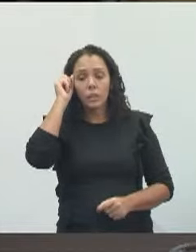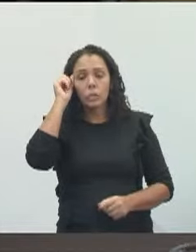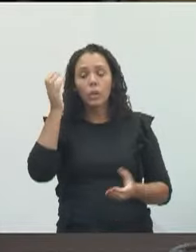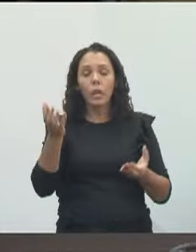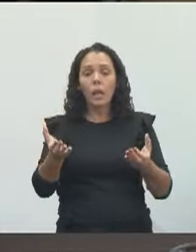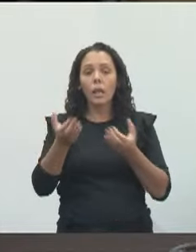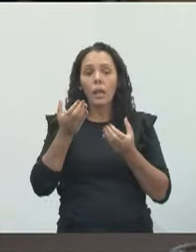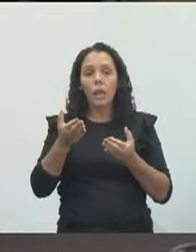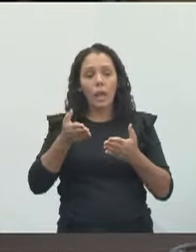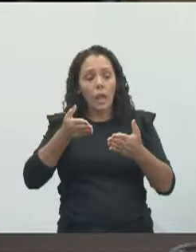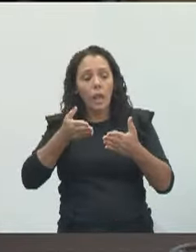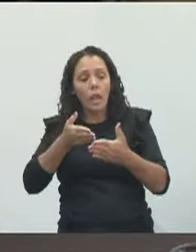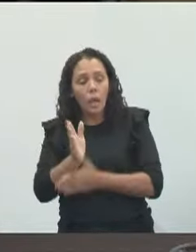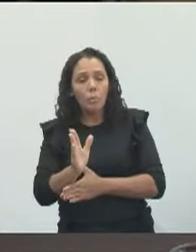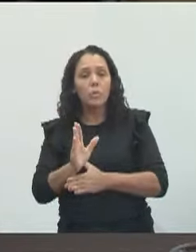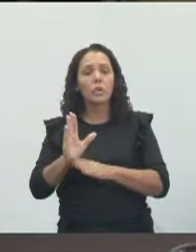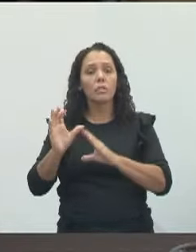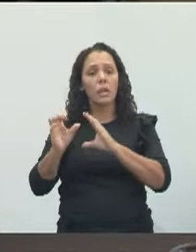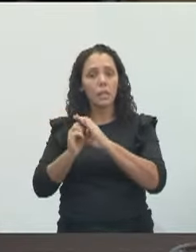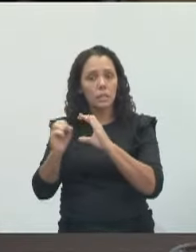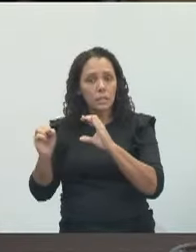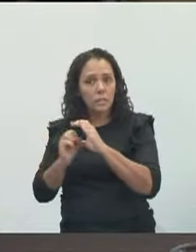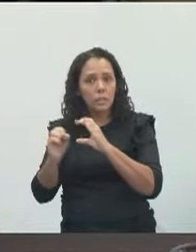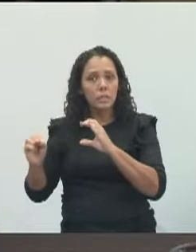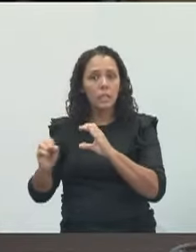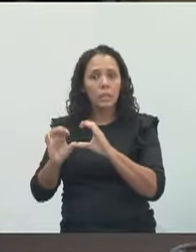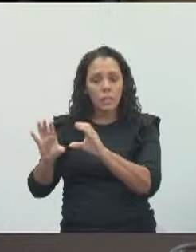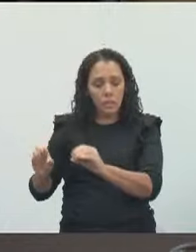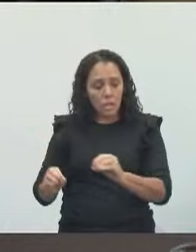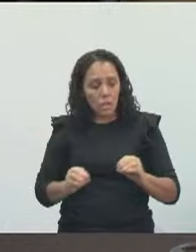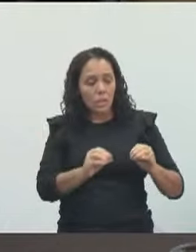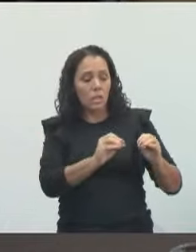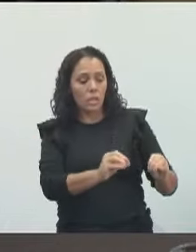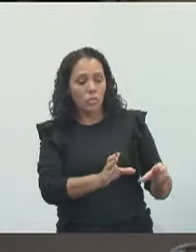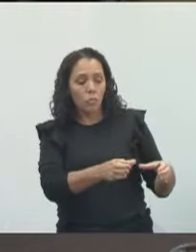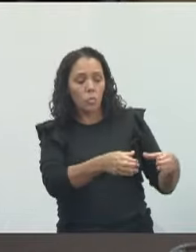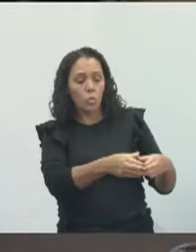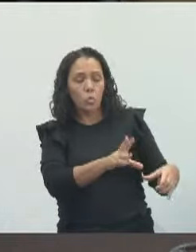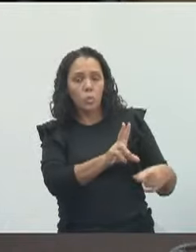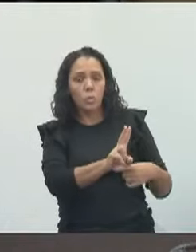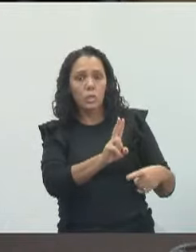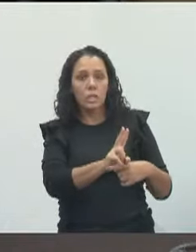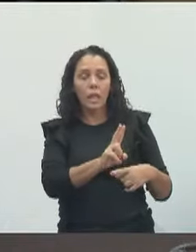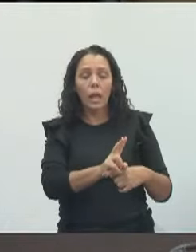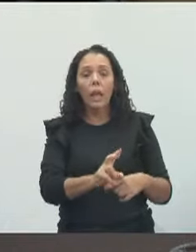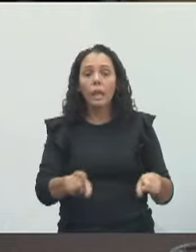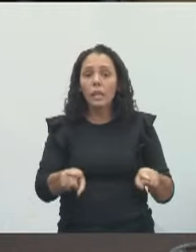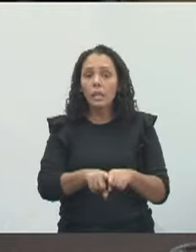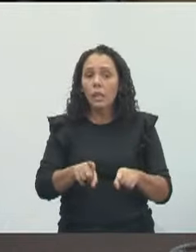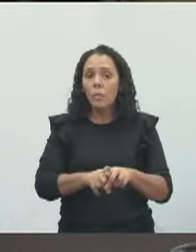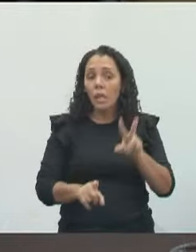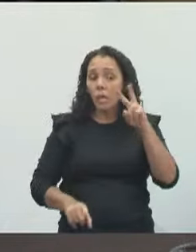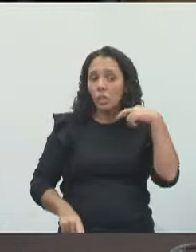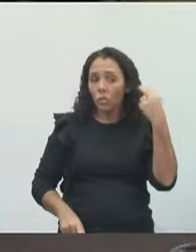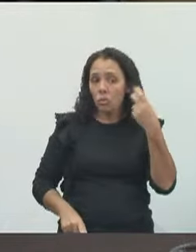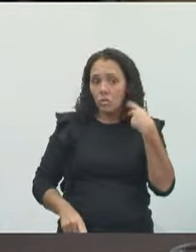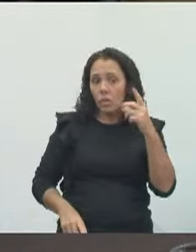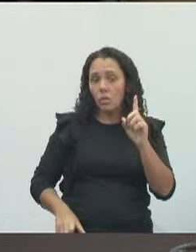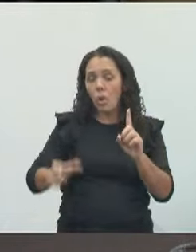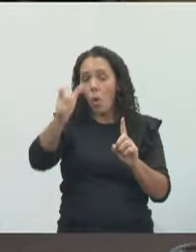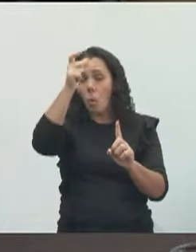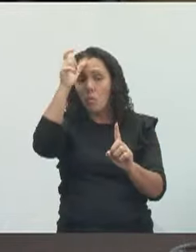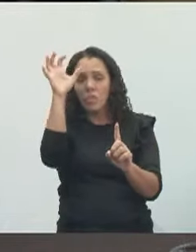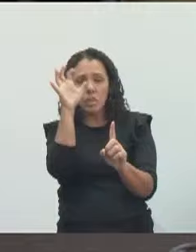aprovar, devolver a Santa Casa e colocar a saúde da população em risco, e disse que ele está pressionando vereadores. Eu creio que o senhor vai